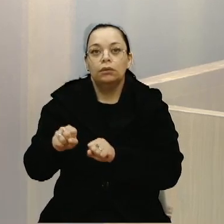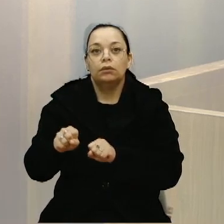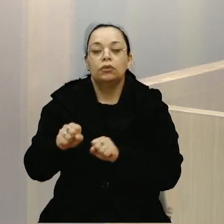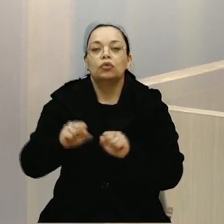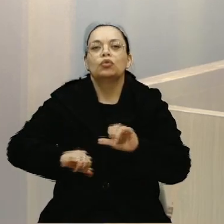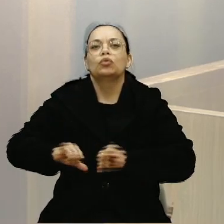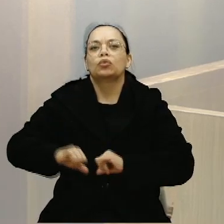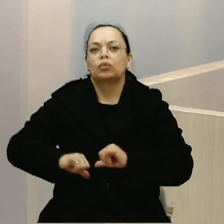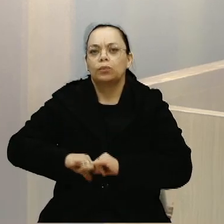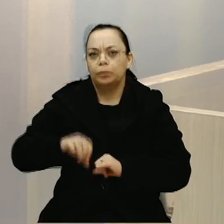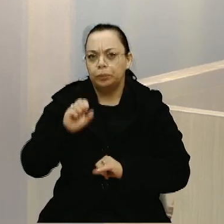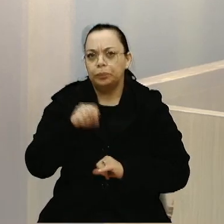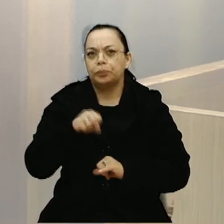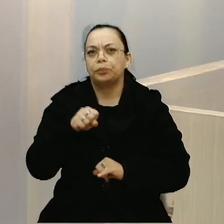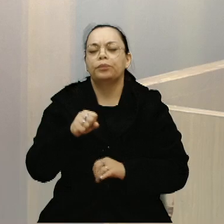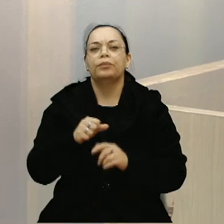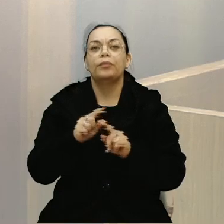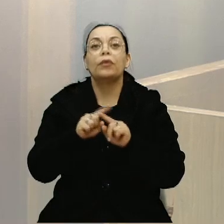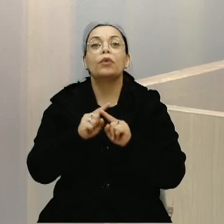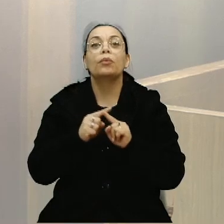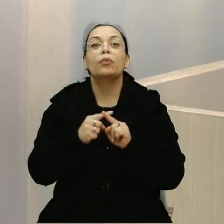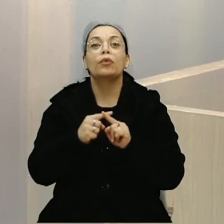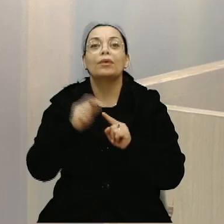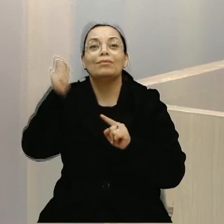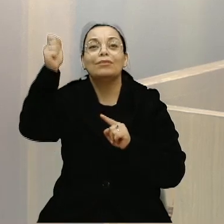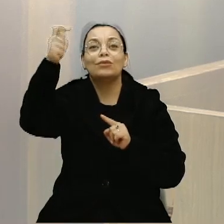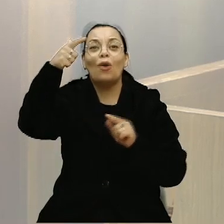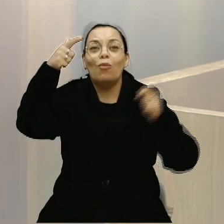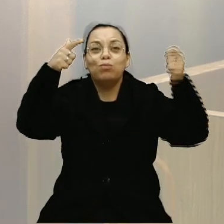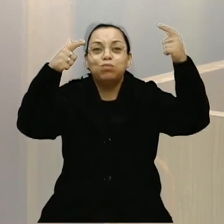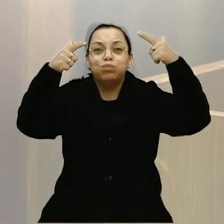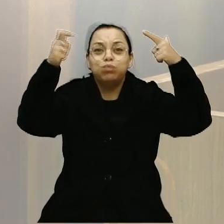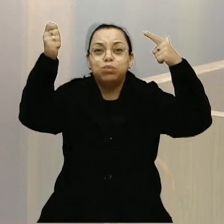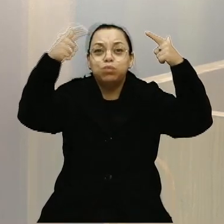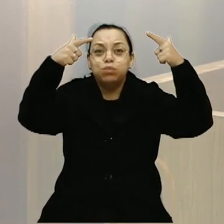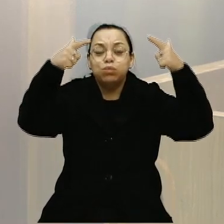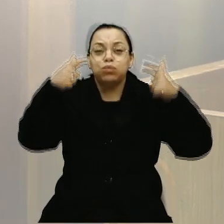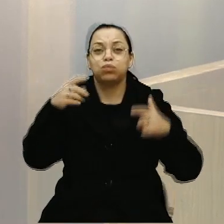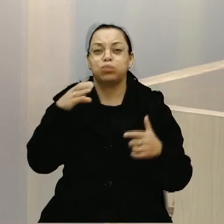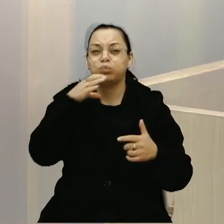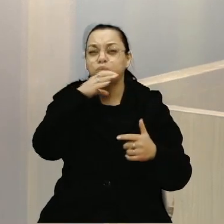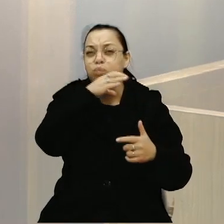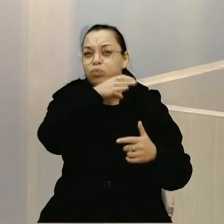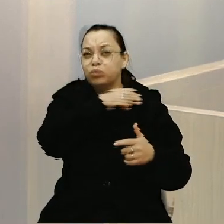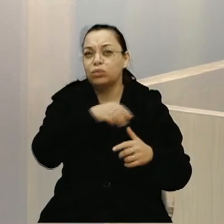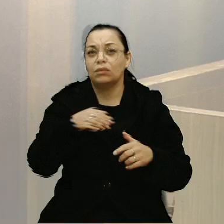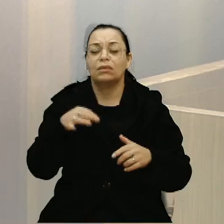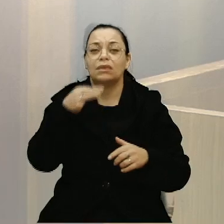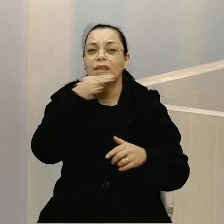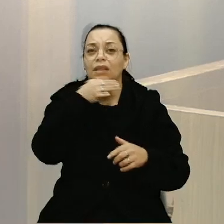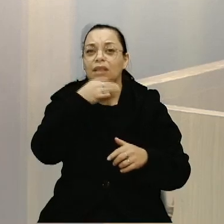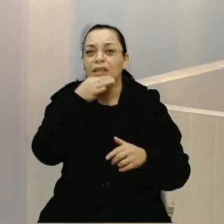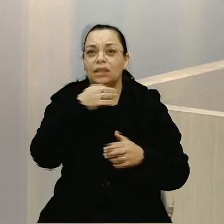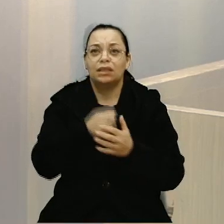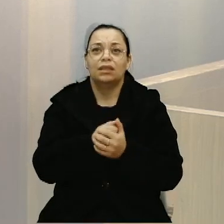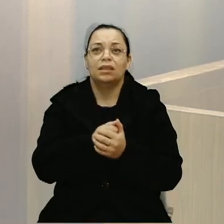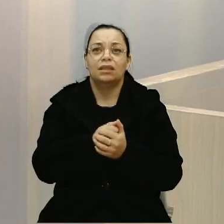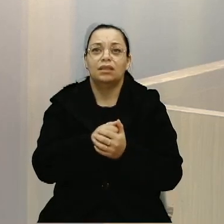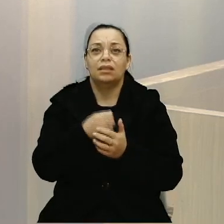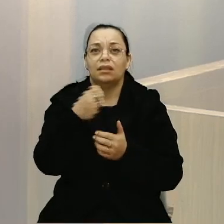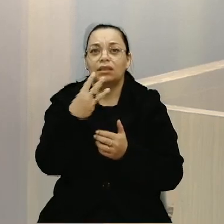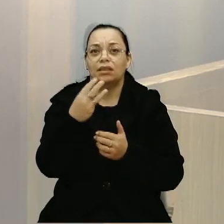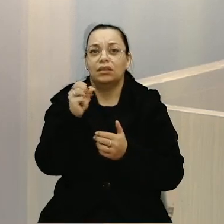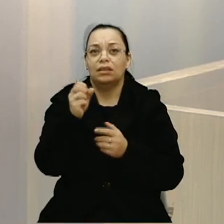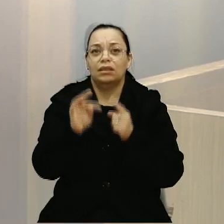sofreram muito por esse sol escardante que deu em Caxias do Sul. Chegou dias que estava até